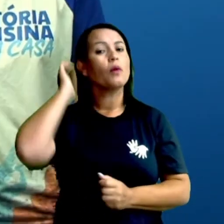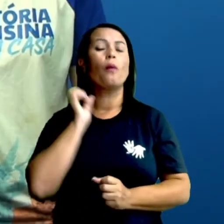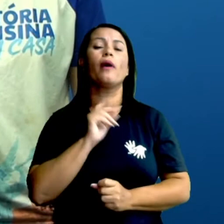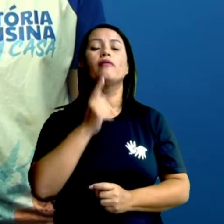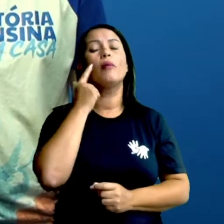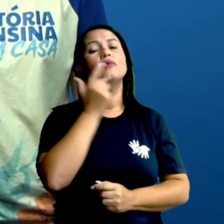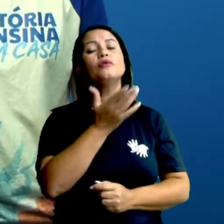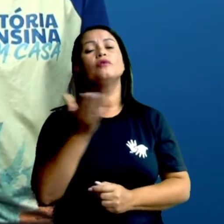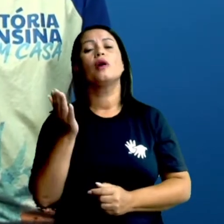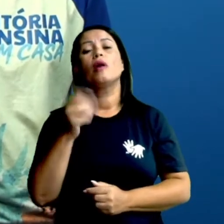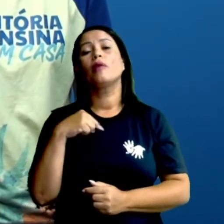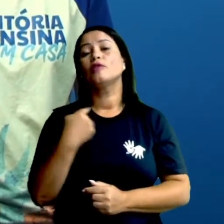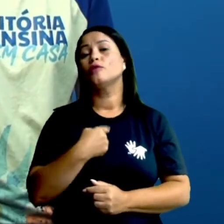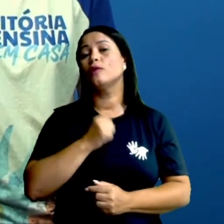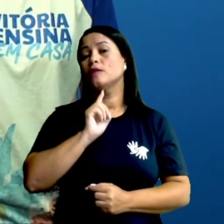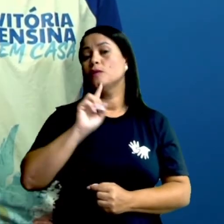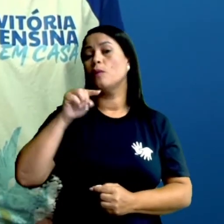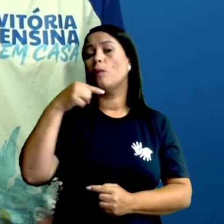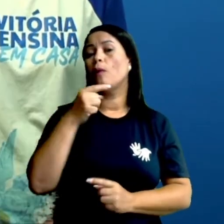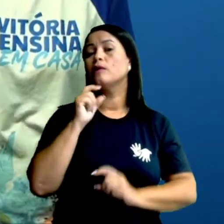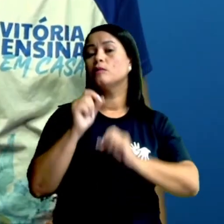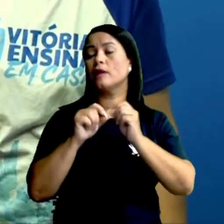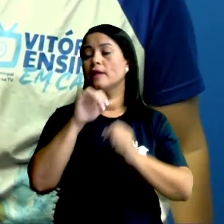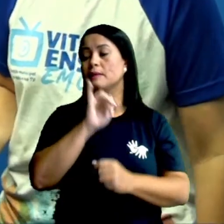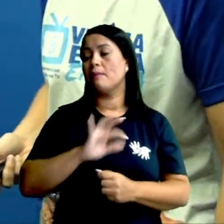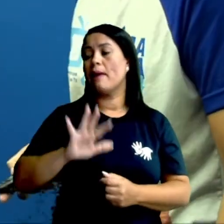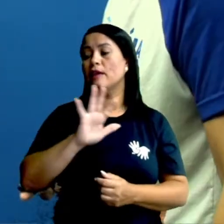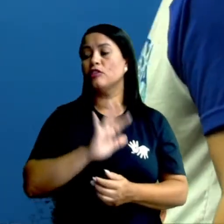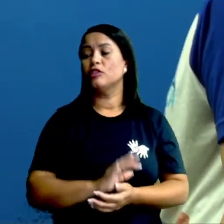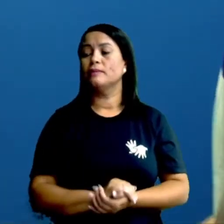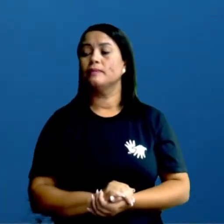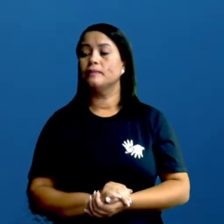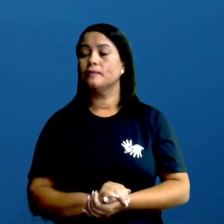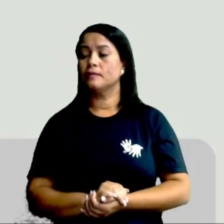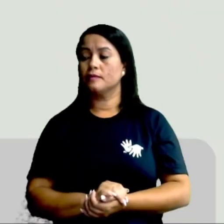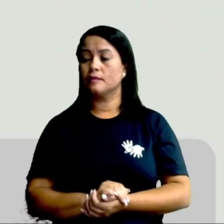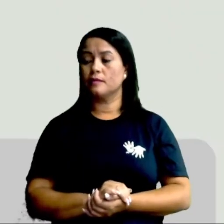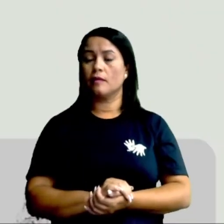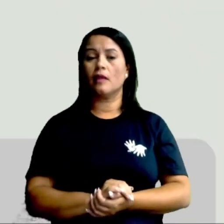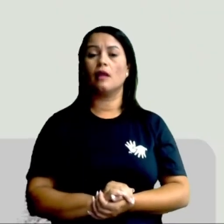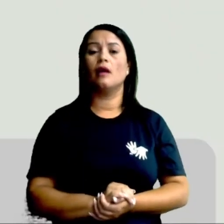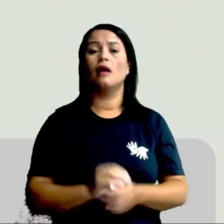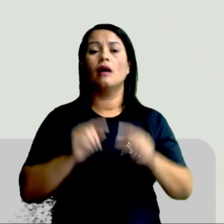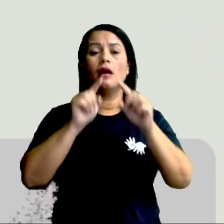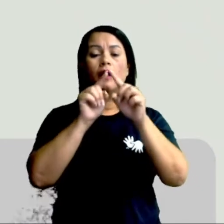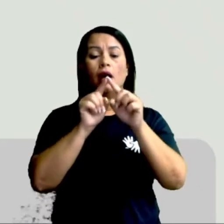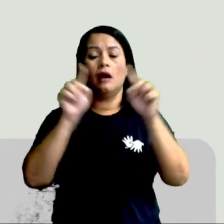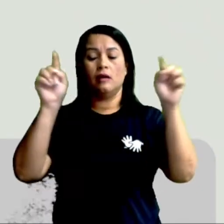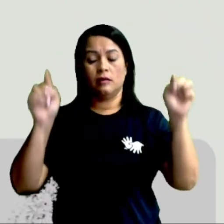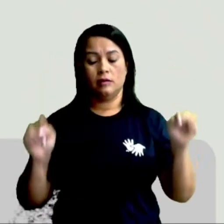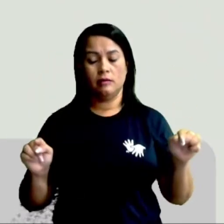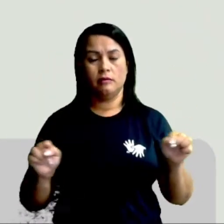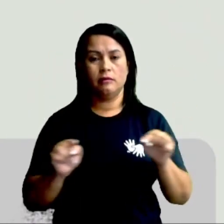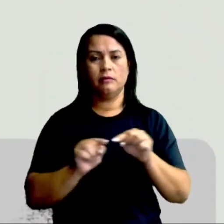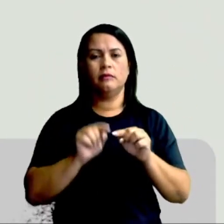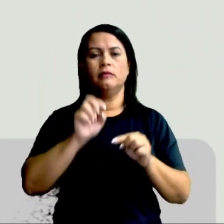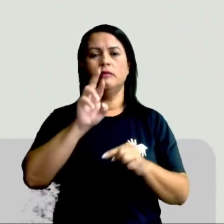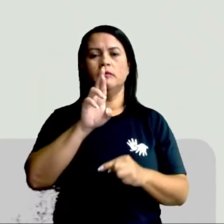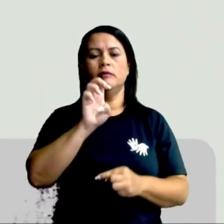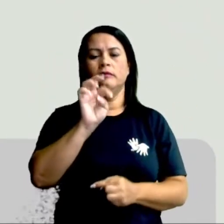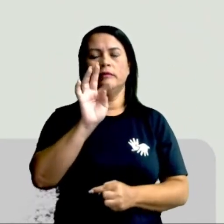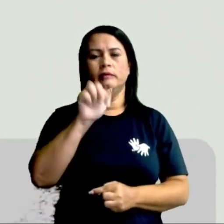Ok? Então, vamos para as nossas próximas figuras, tá? Retângulo, né? Todos